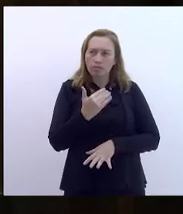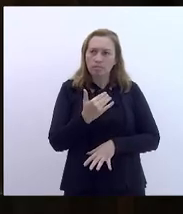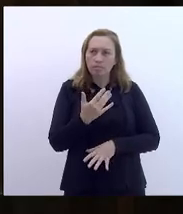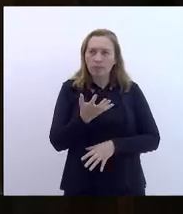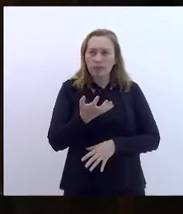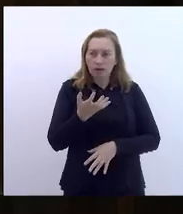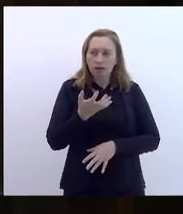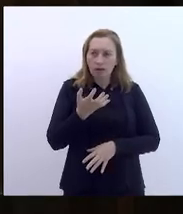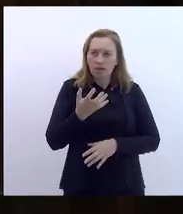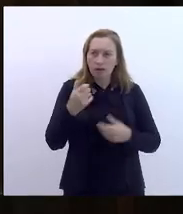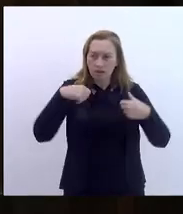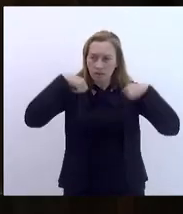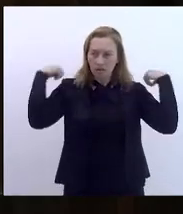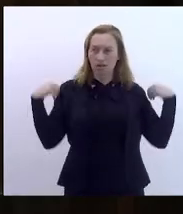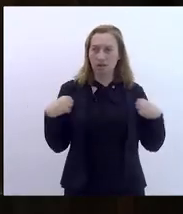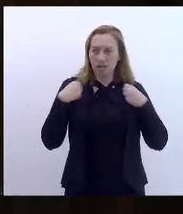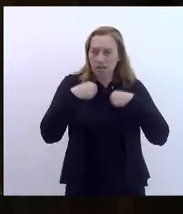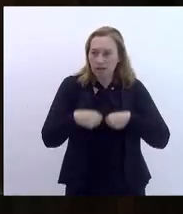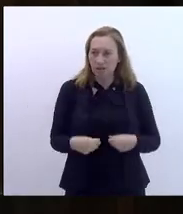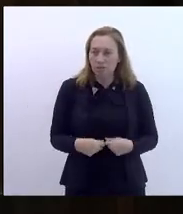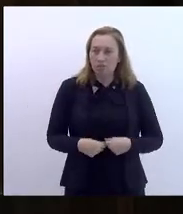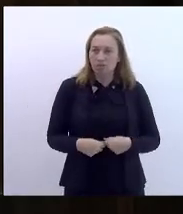eu queria um casaco